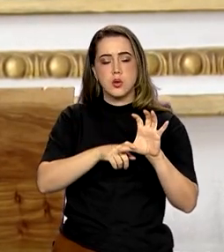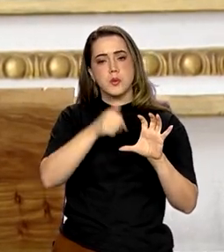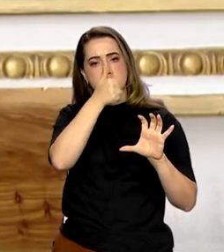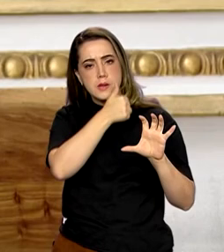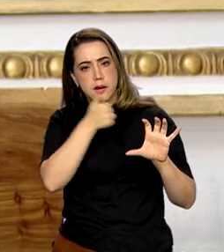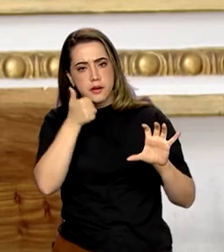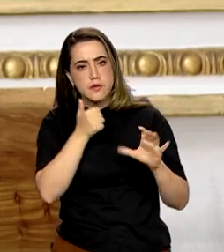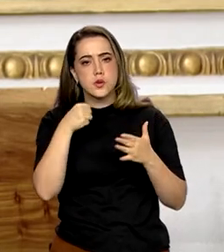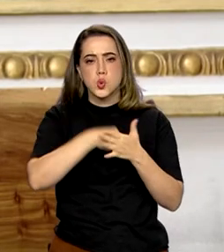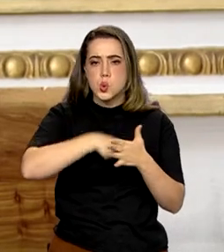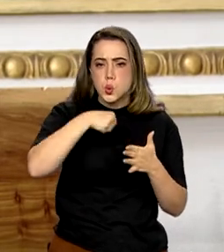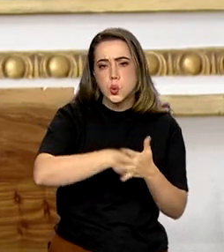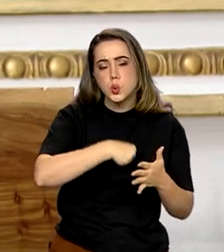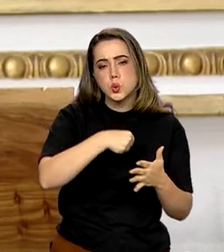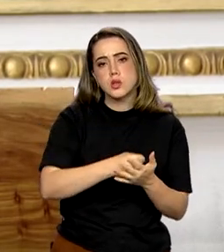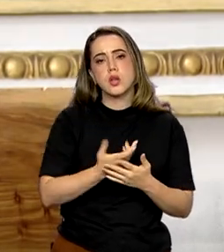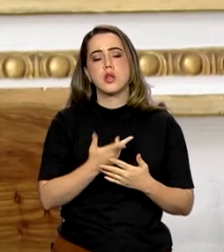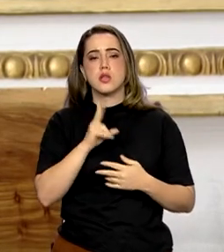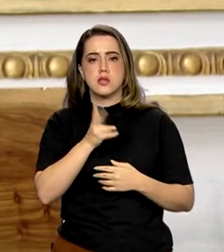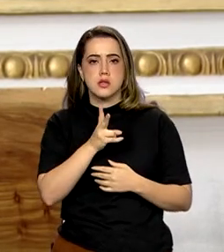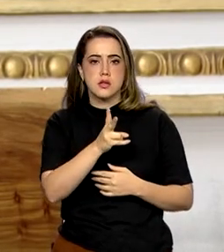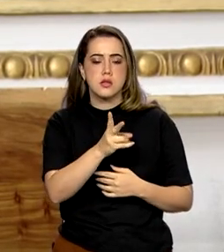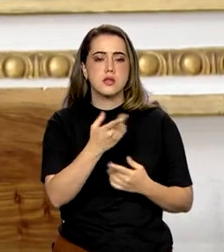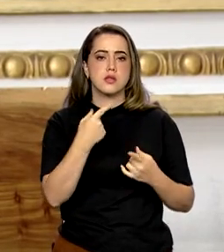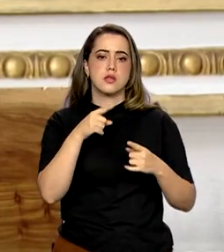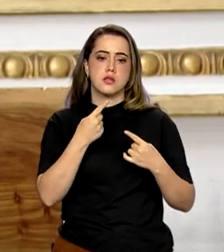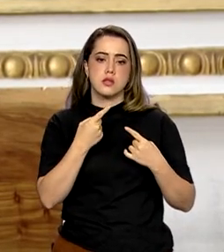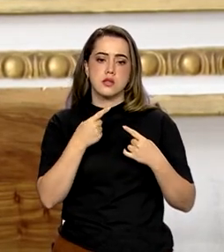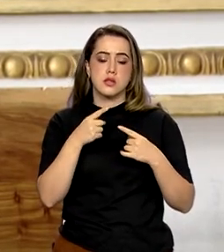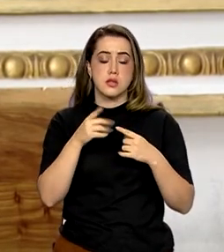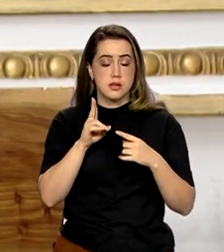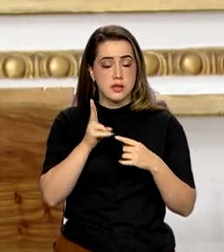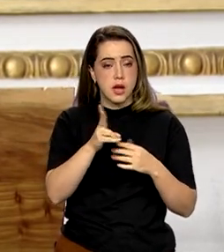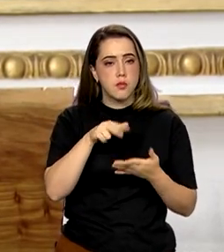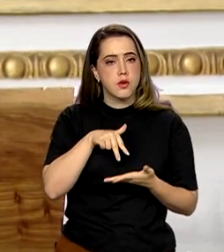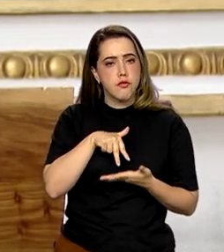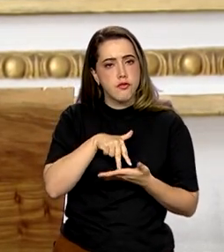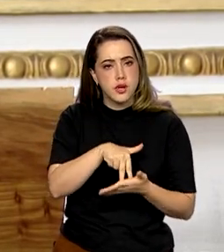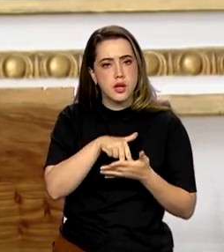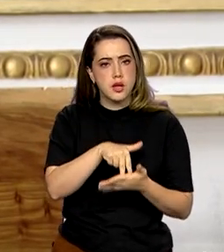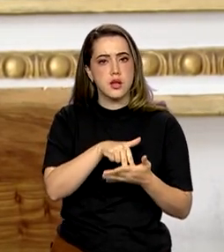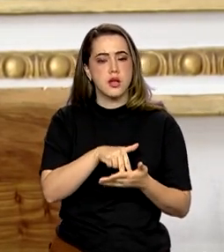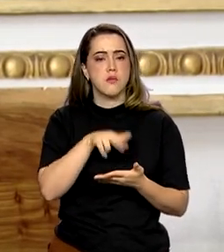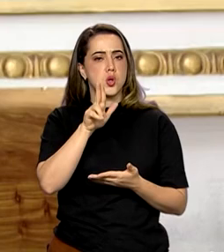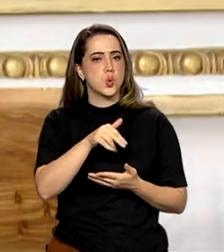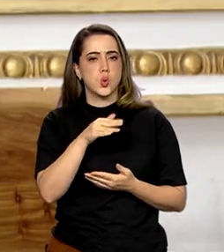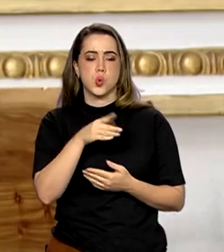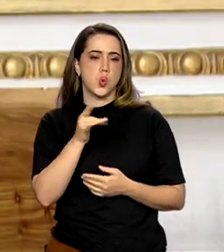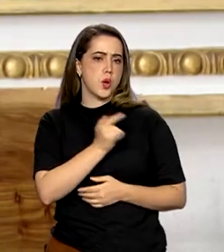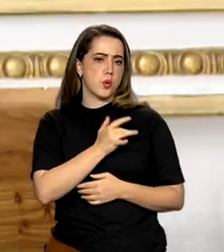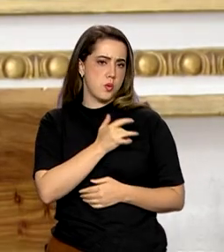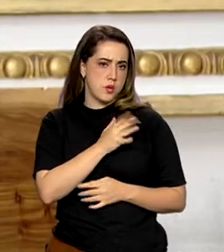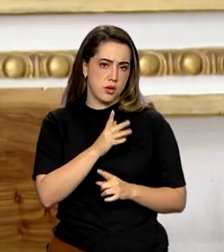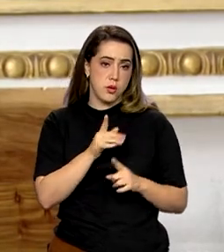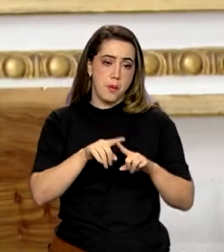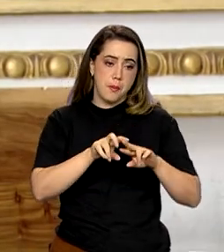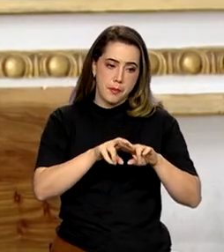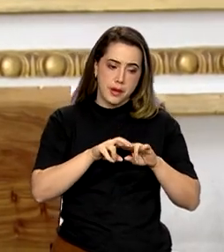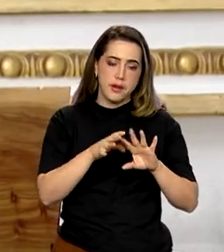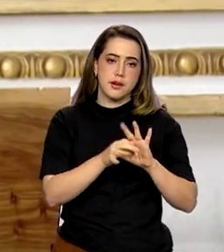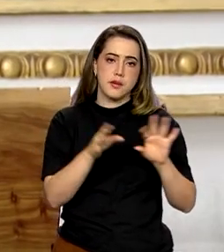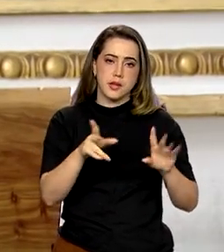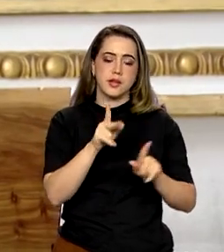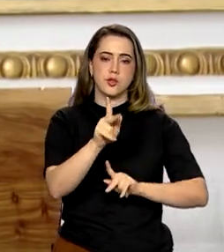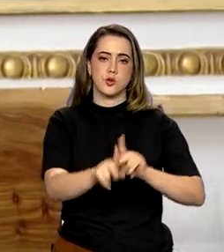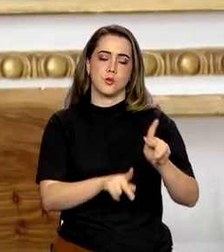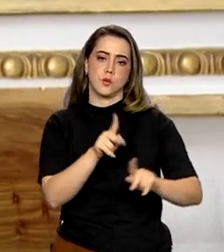que consentiu na luta que travou com coerência, firmeza e sem vacilações pela liberdade dos